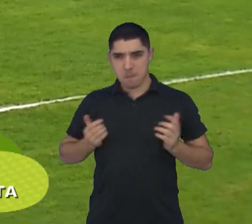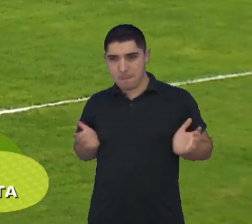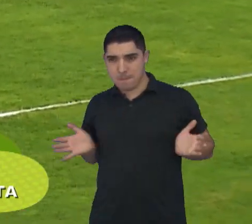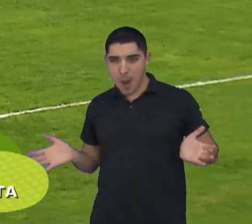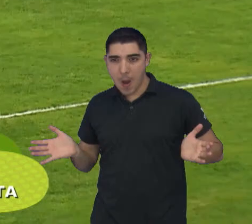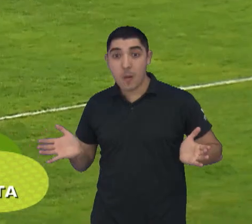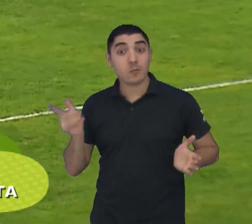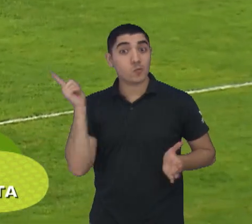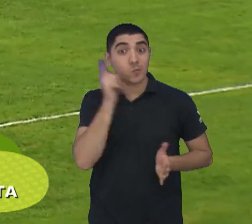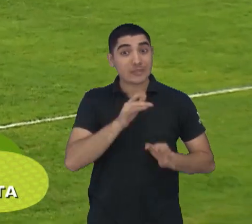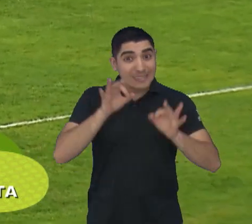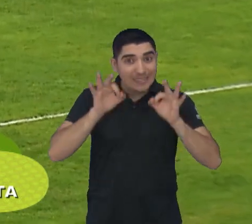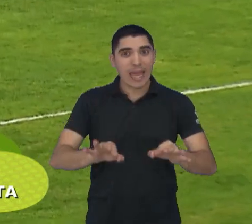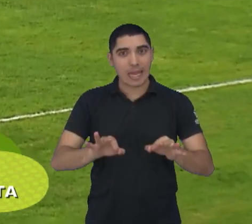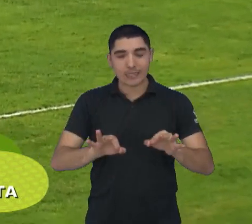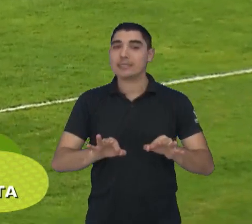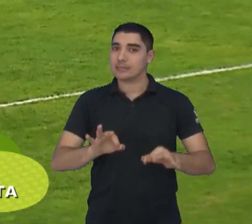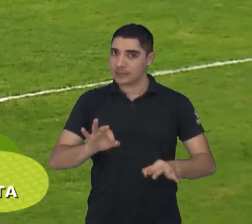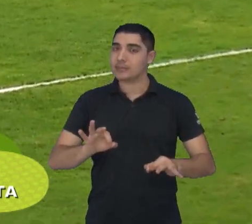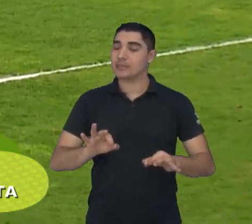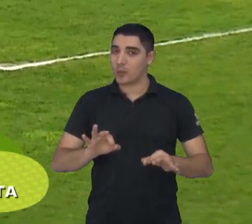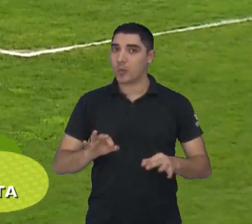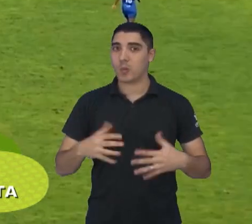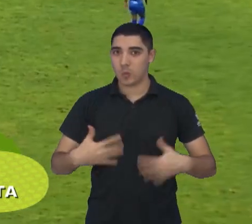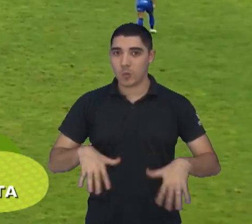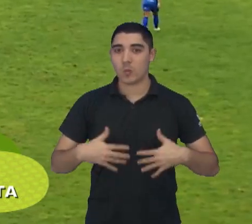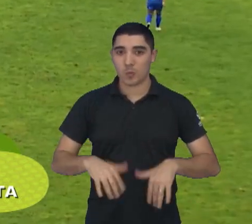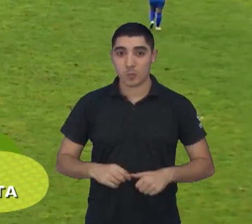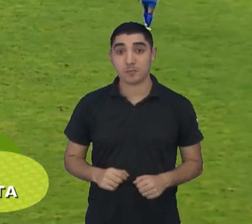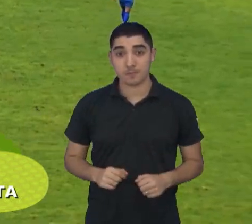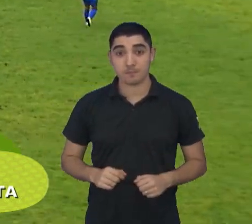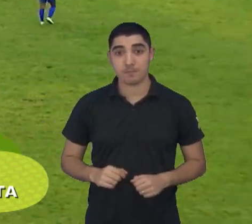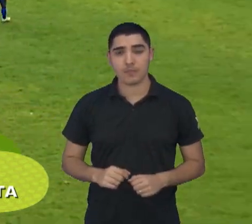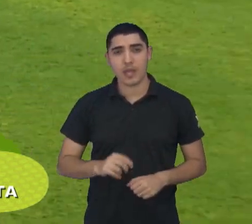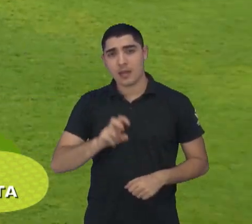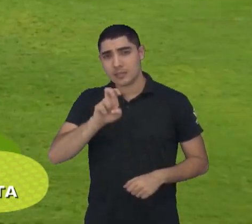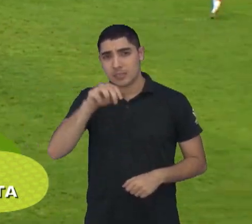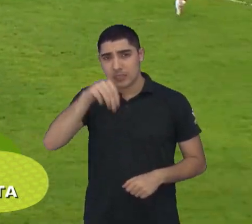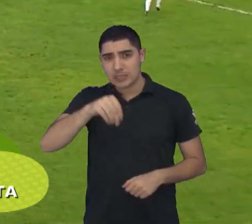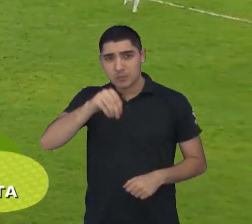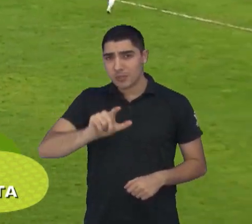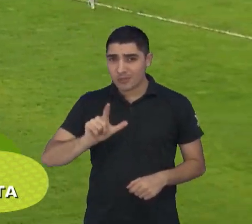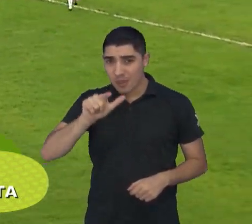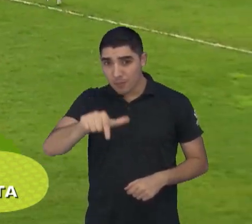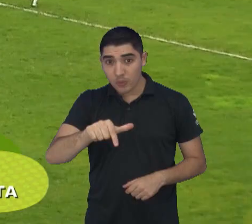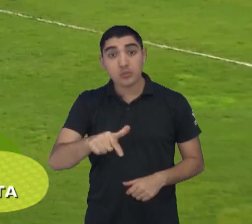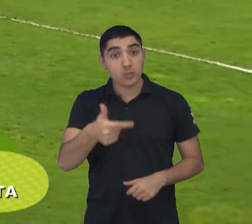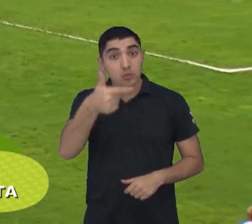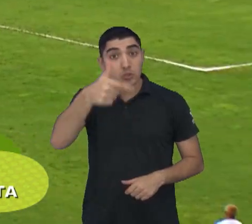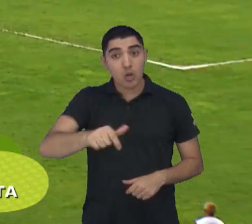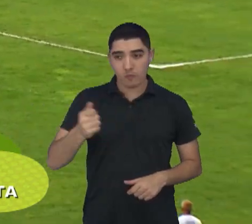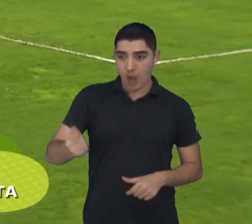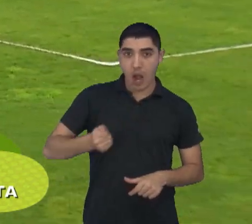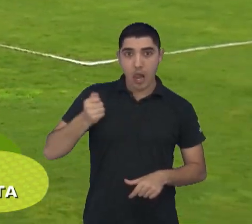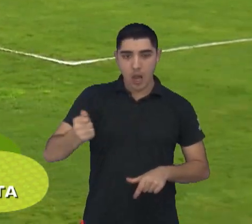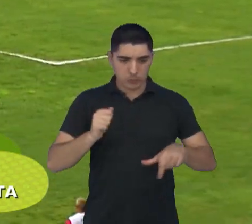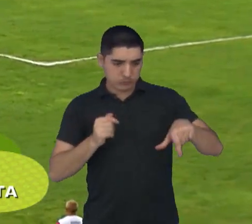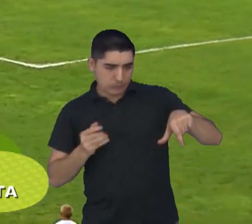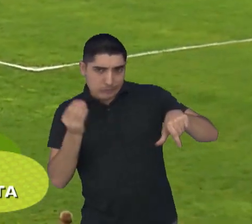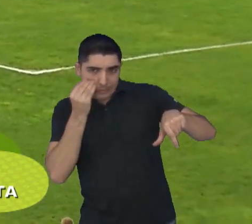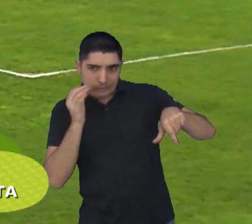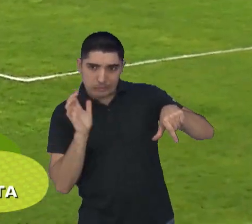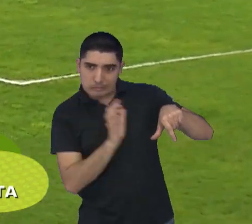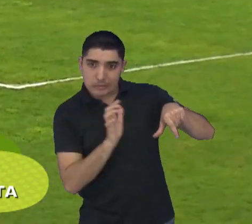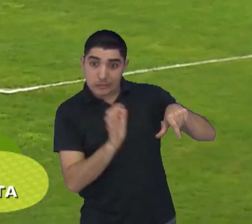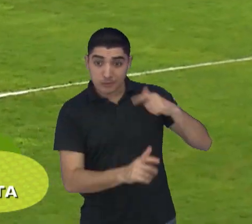braço na hora certa, salvando o São José. 5 minutos depois, mais uma chegada das visitantes.